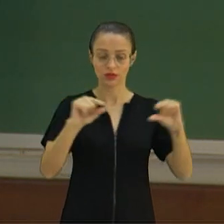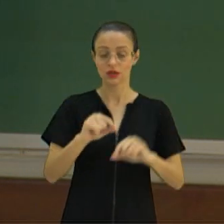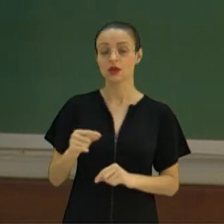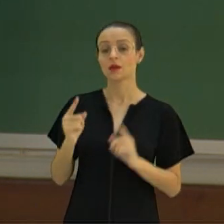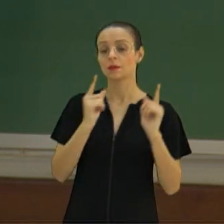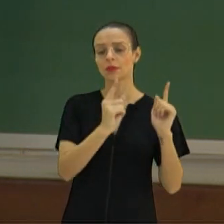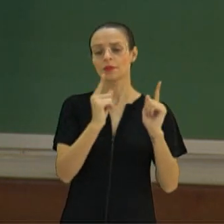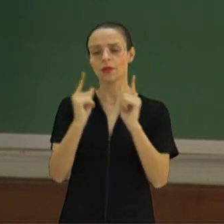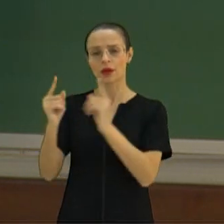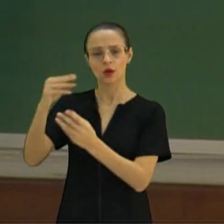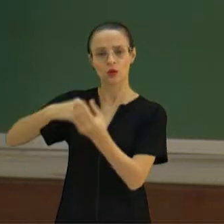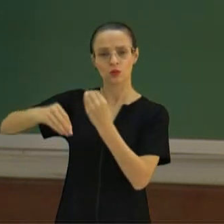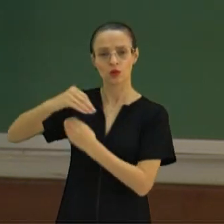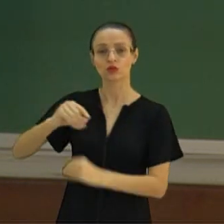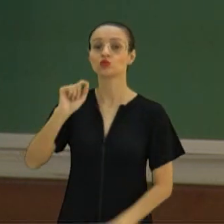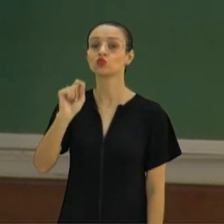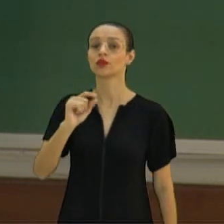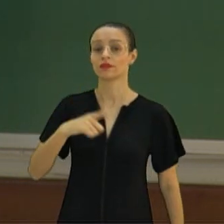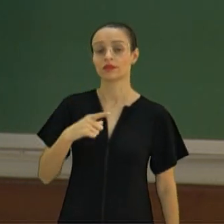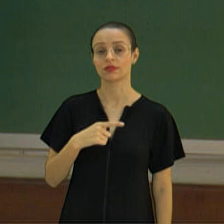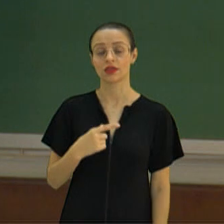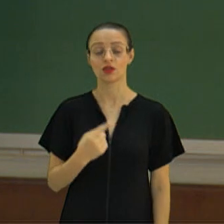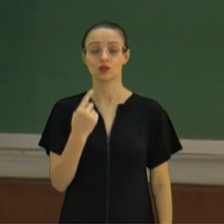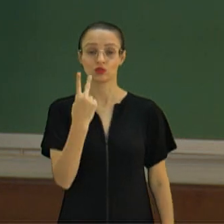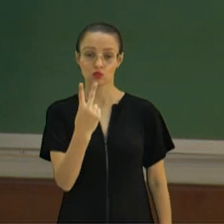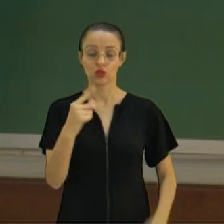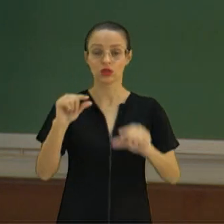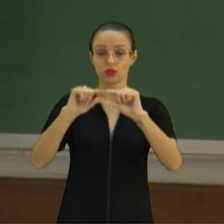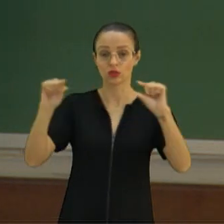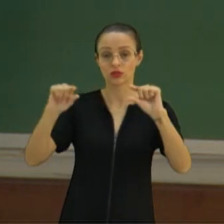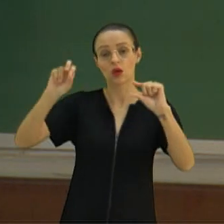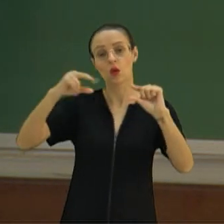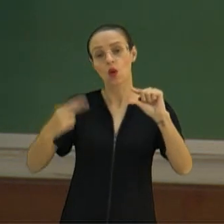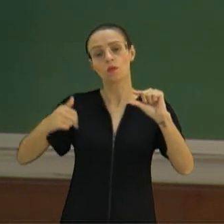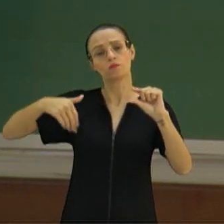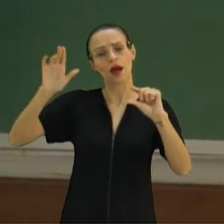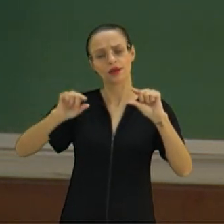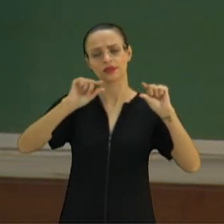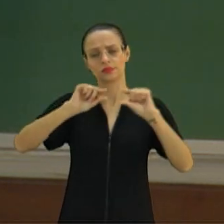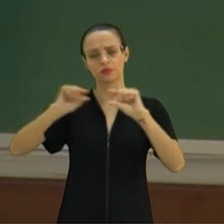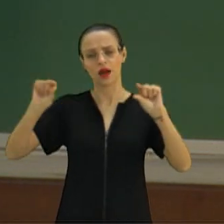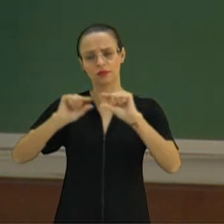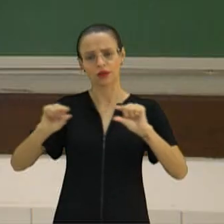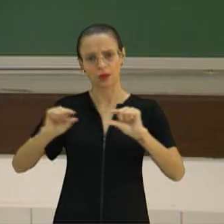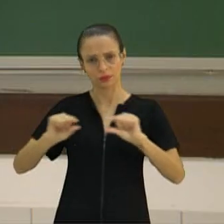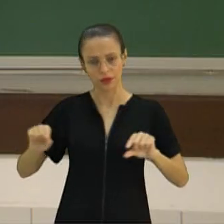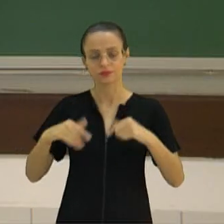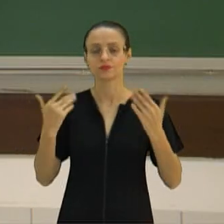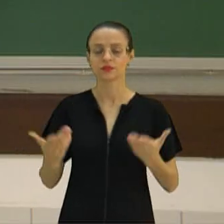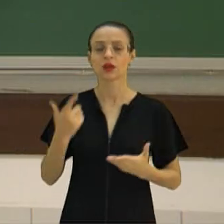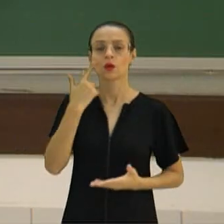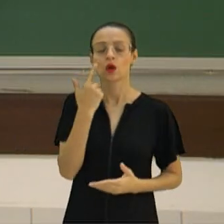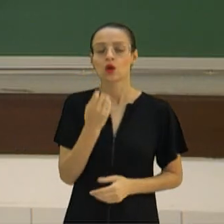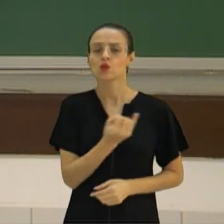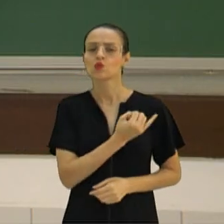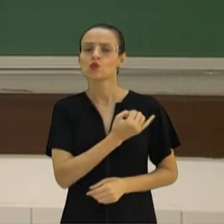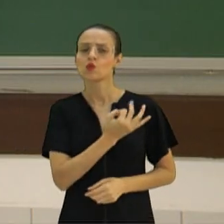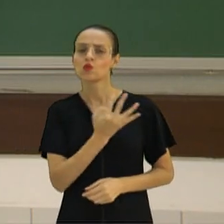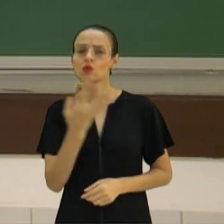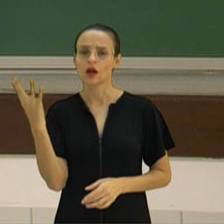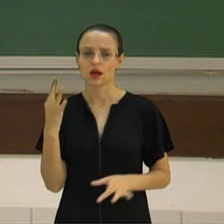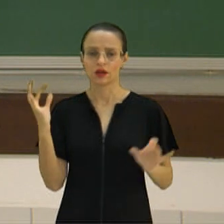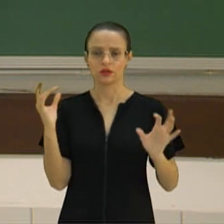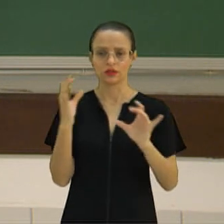Período composto, constituído de 2 orações ou mais. Isso mesmo. Então, a contagem